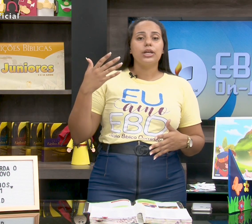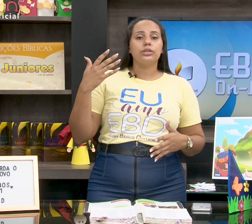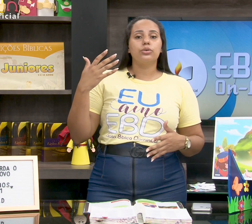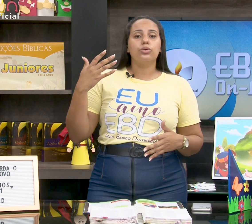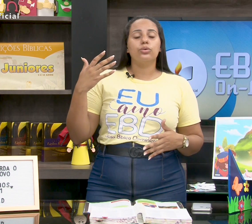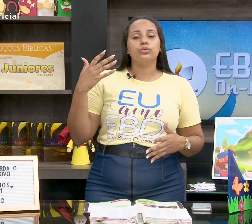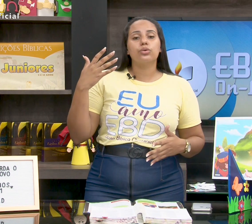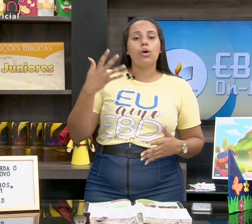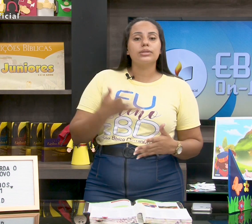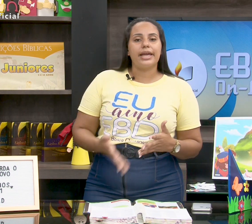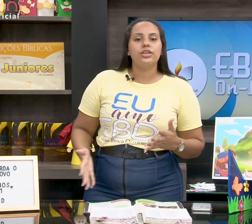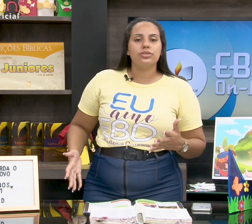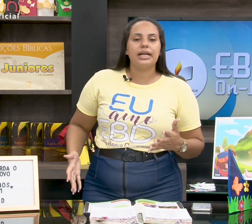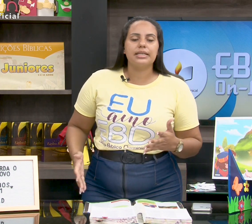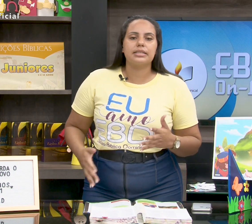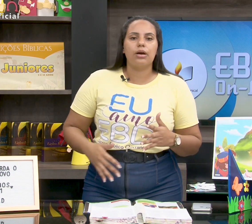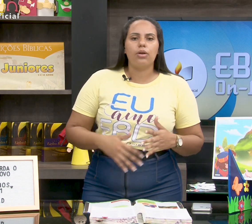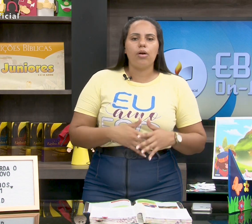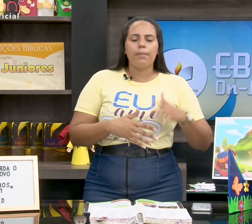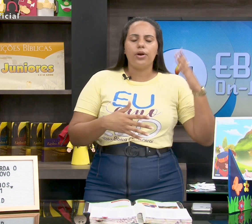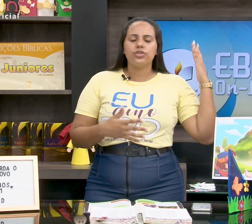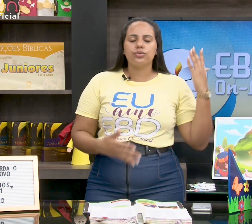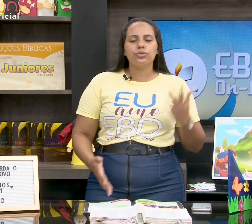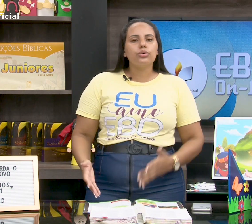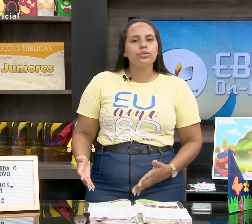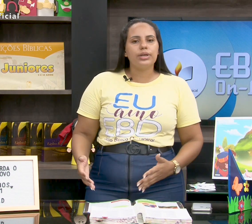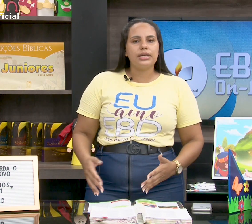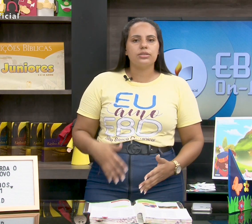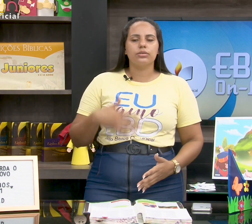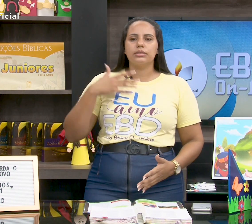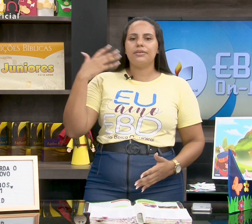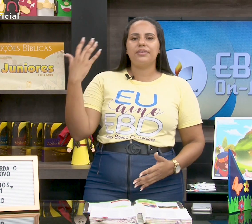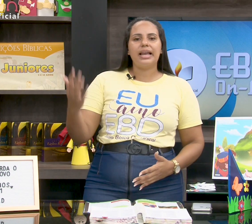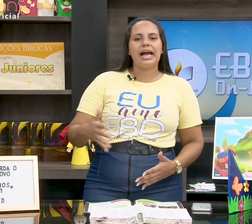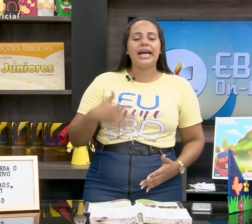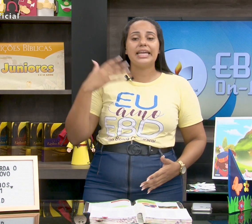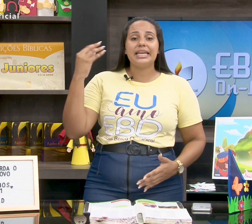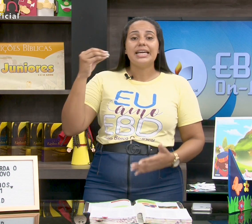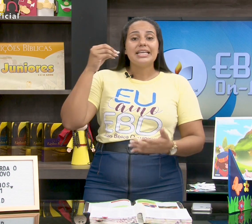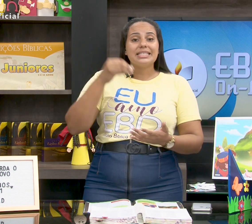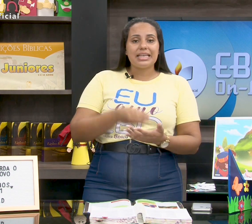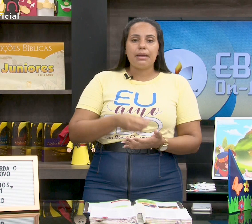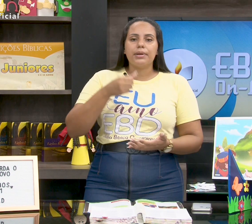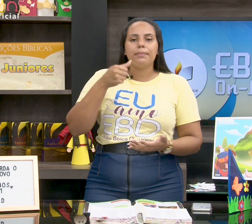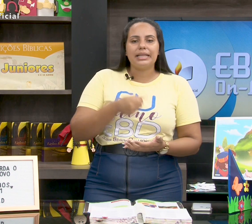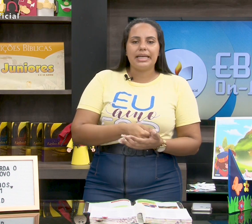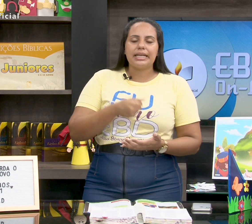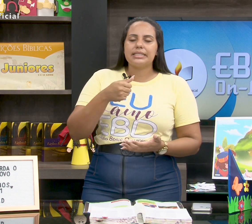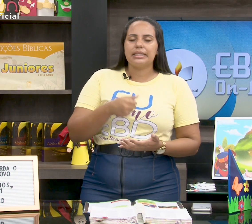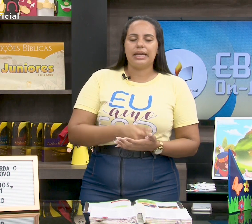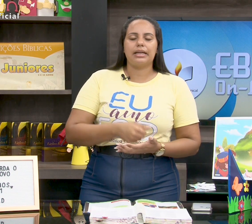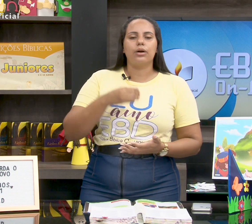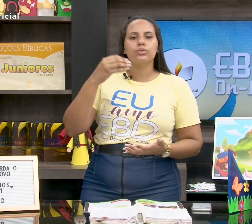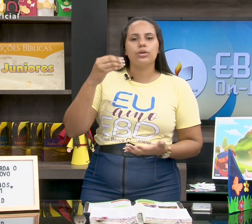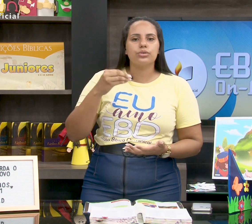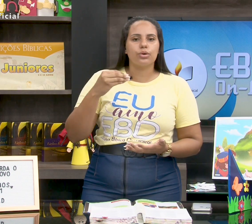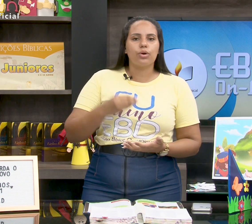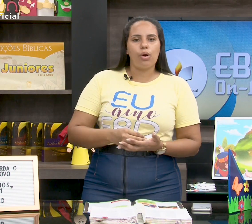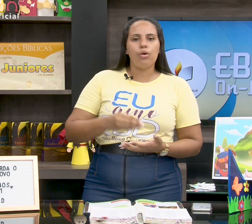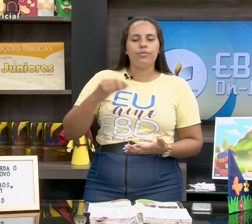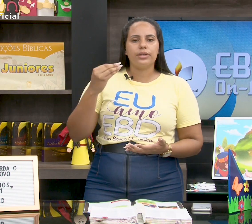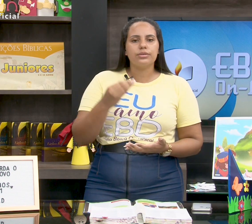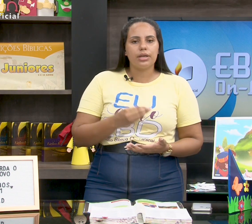parte do contexto da lição, logo após tudo isso, de falar e sempre bater nessa tecla: o